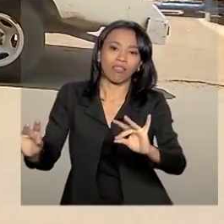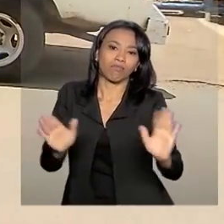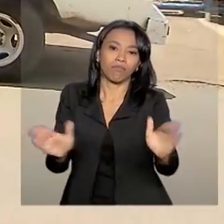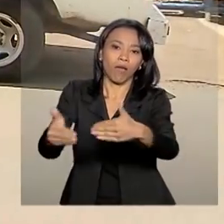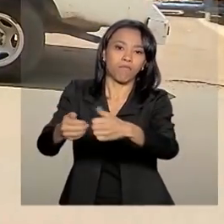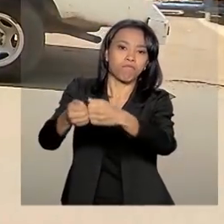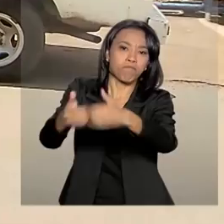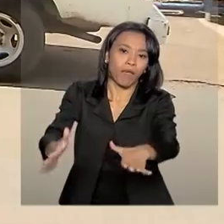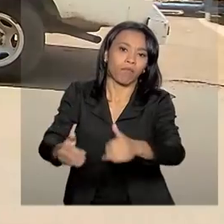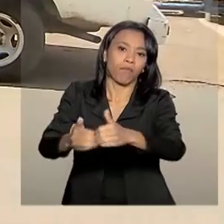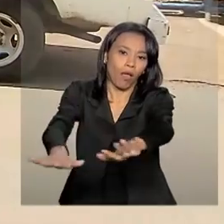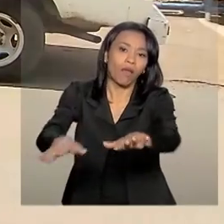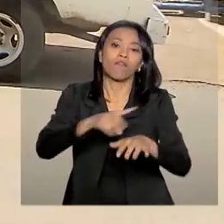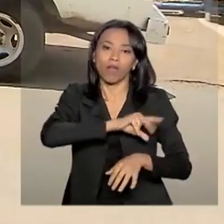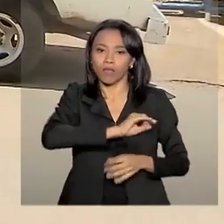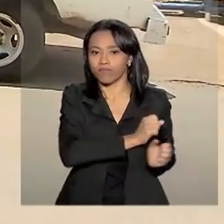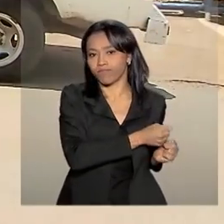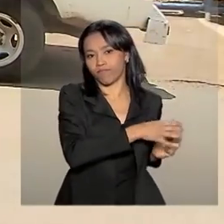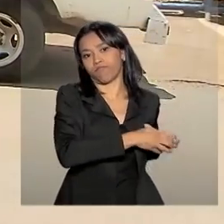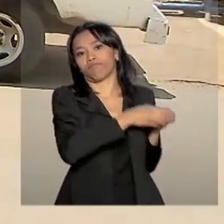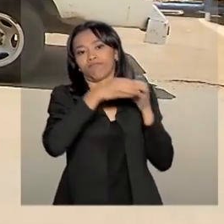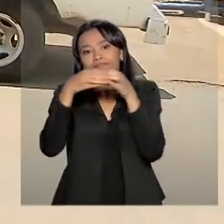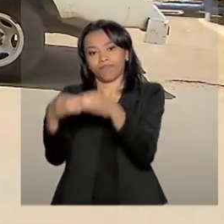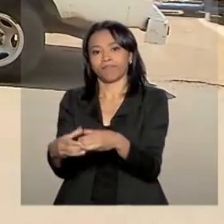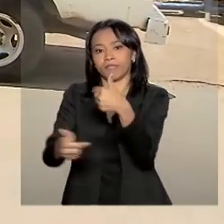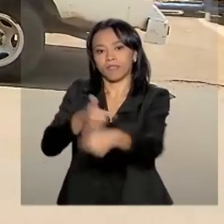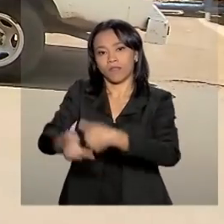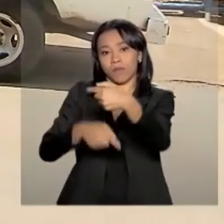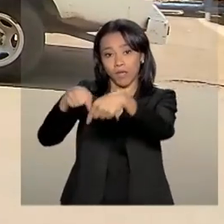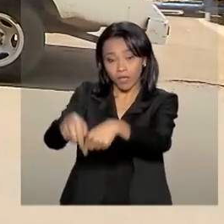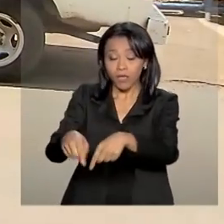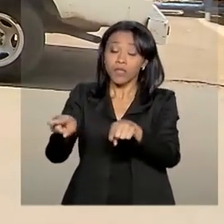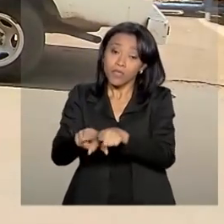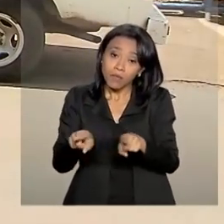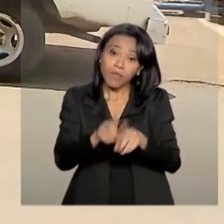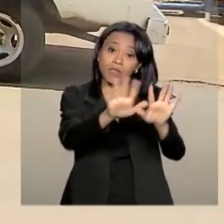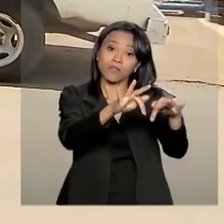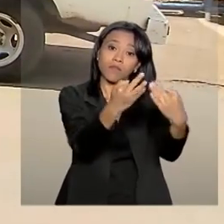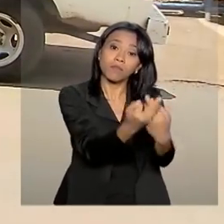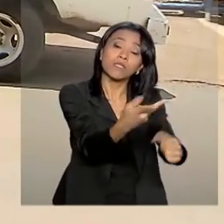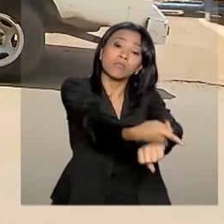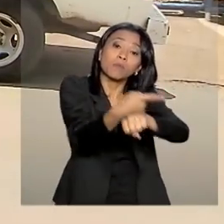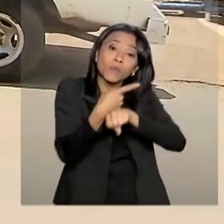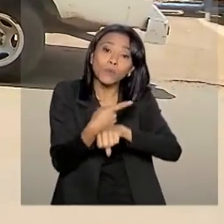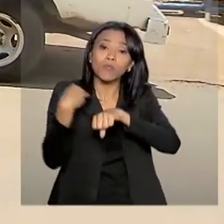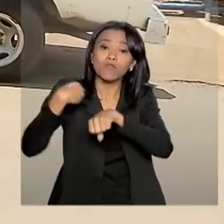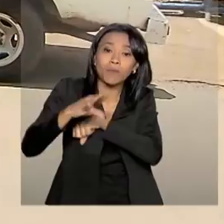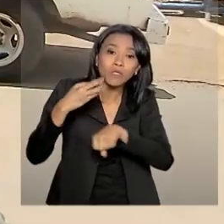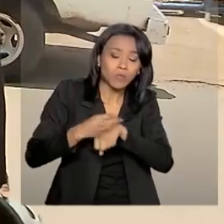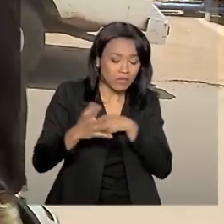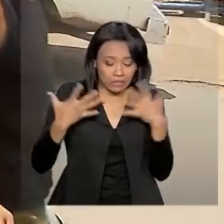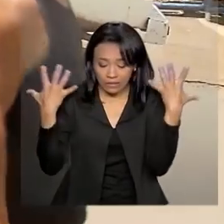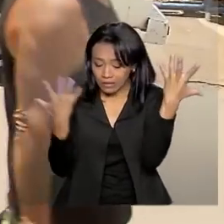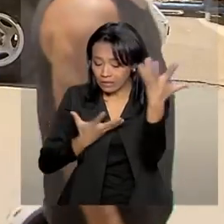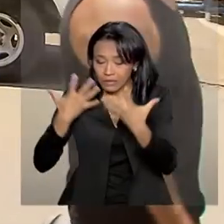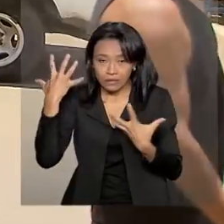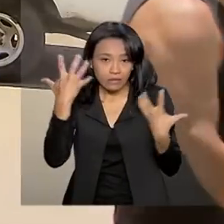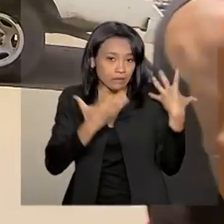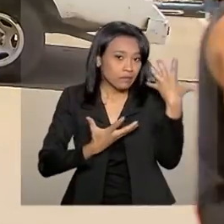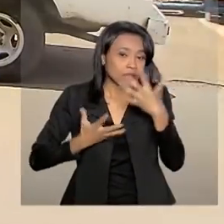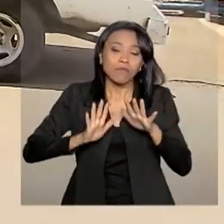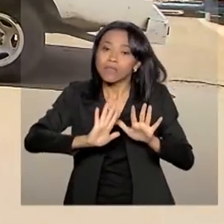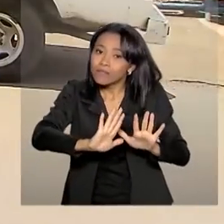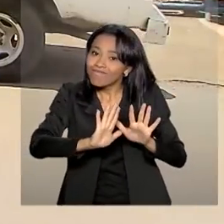disse entender a situação dos moradores, dos parentes que buscam informações das vítimas e estão visivelmente tensos, mas disse que é